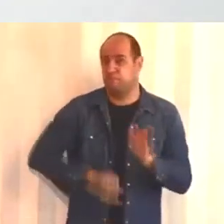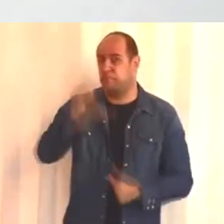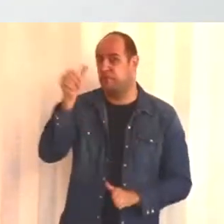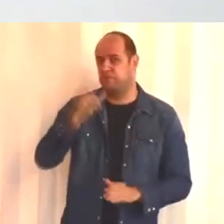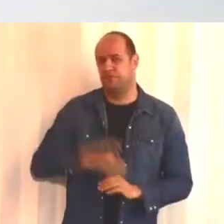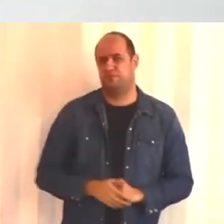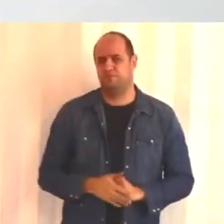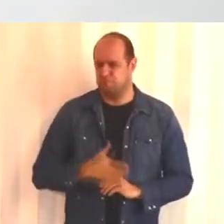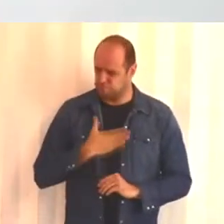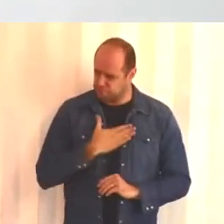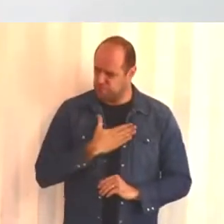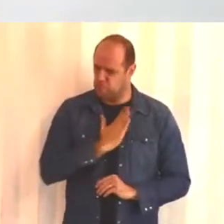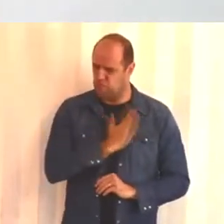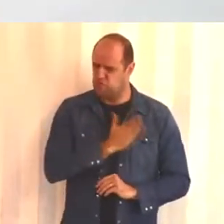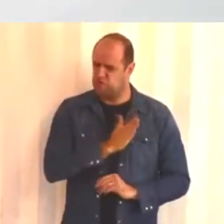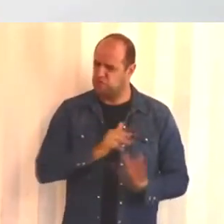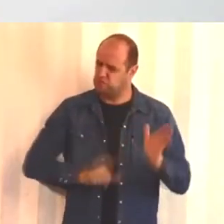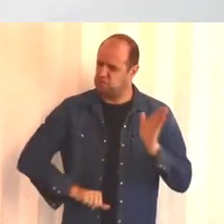o meu coração.